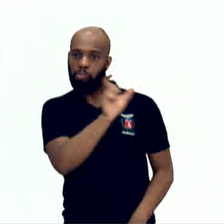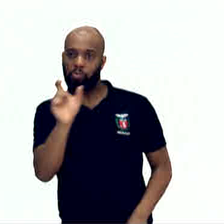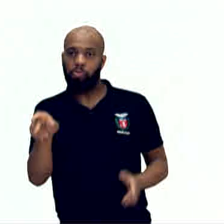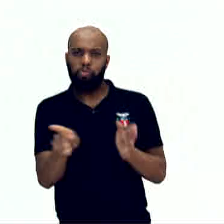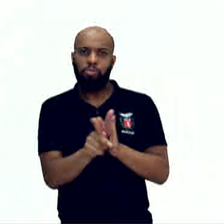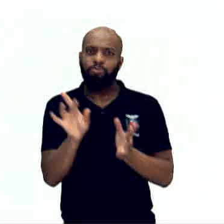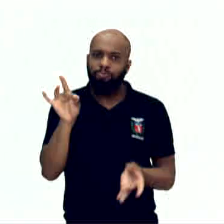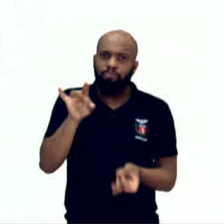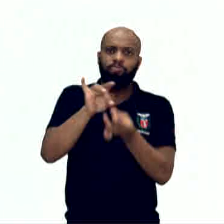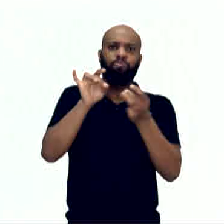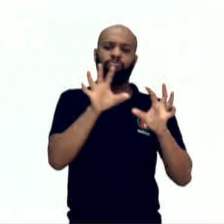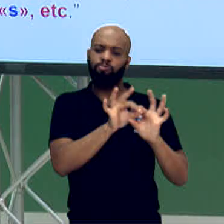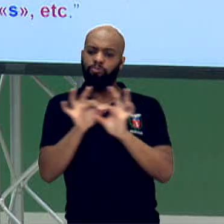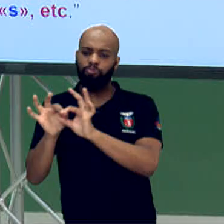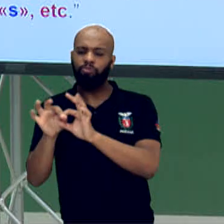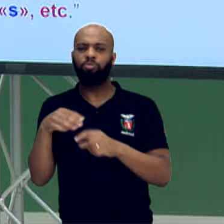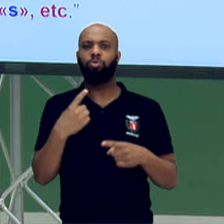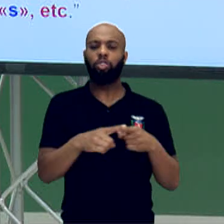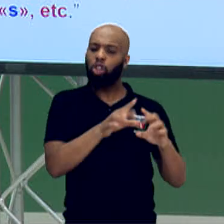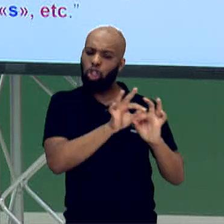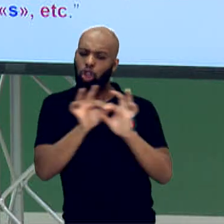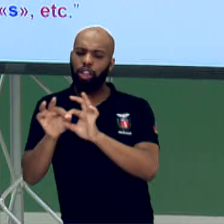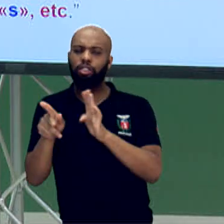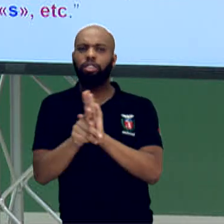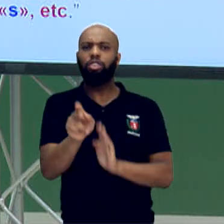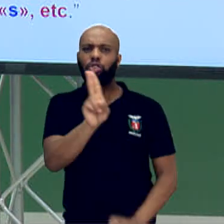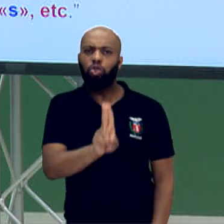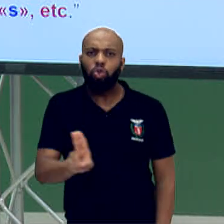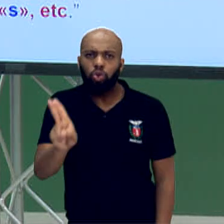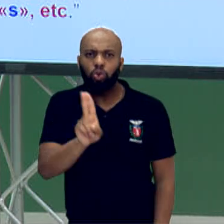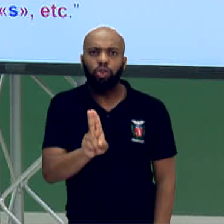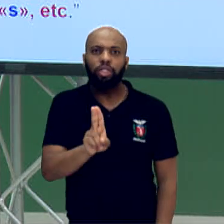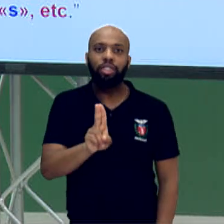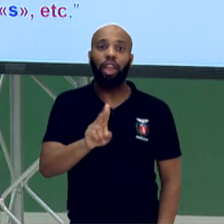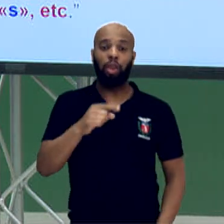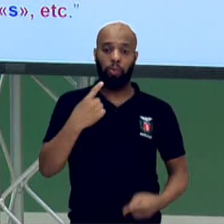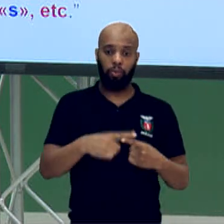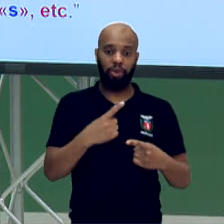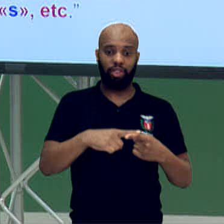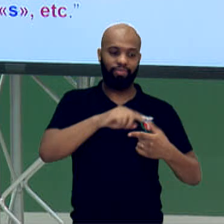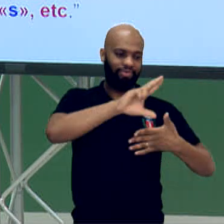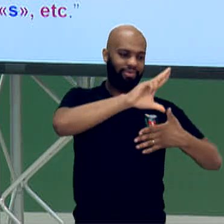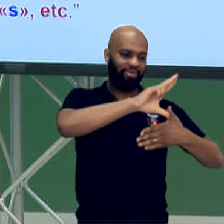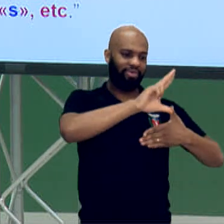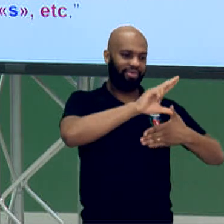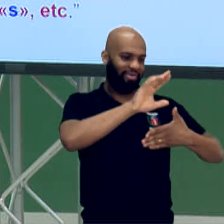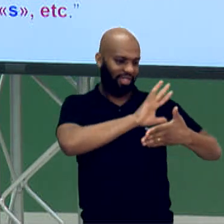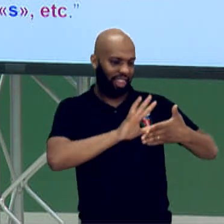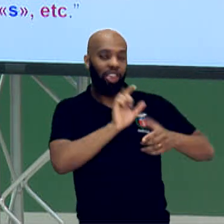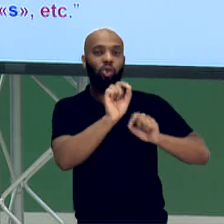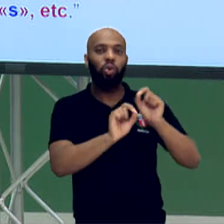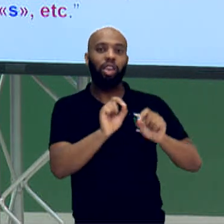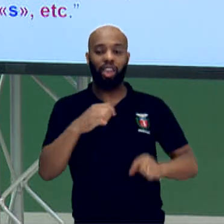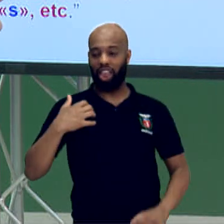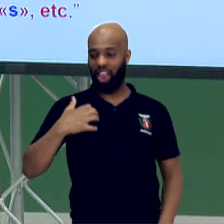Olha que importante, contextos de uso. O latino-americano argentino e o peninsular da